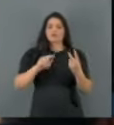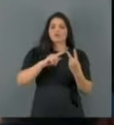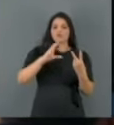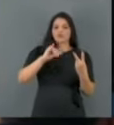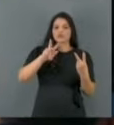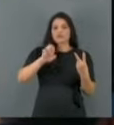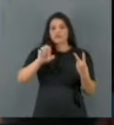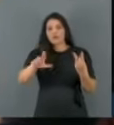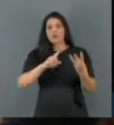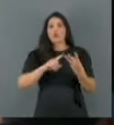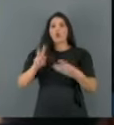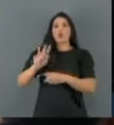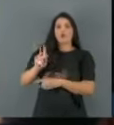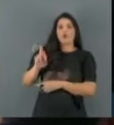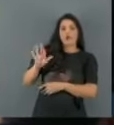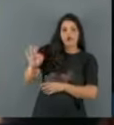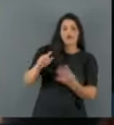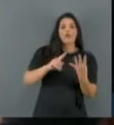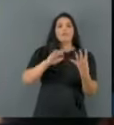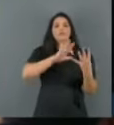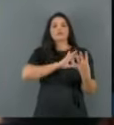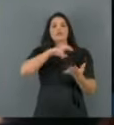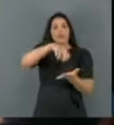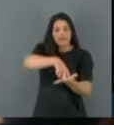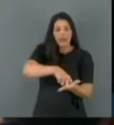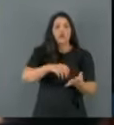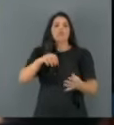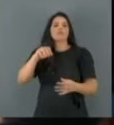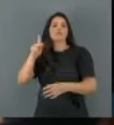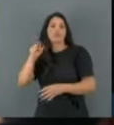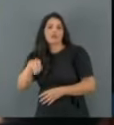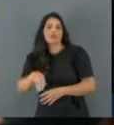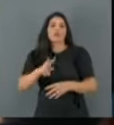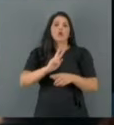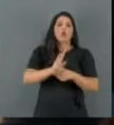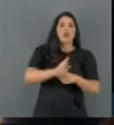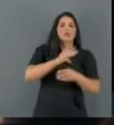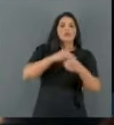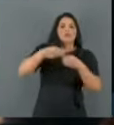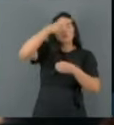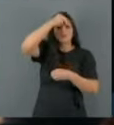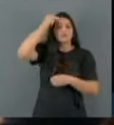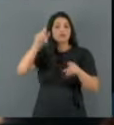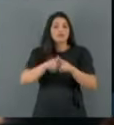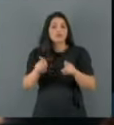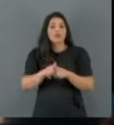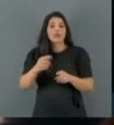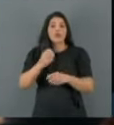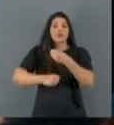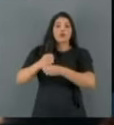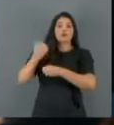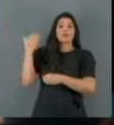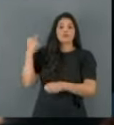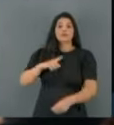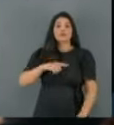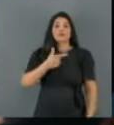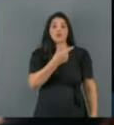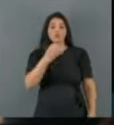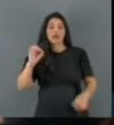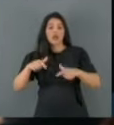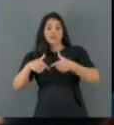a Polícia Rodoviária, a Polícia Penal, Militar e até as guardas municipais muitas vezes estão envolvidas. Nós tivemos no ano passado mais de 200